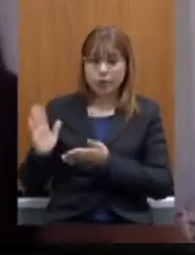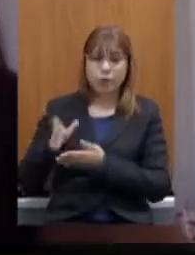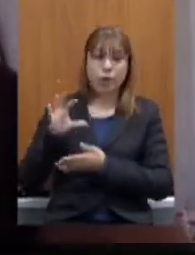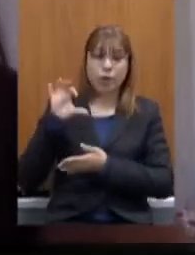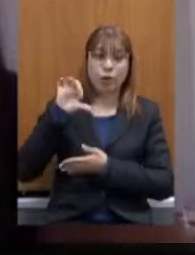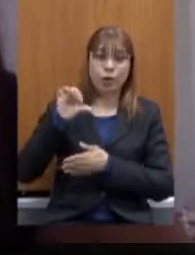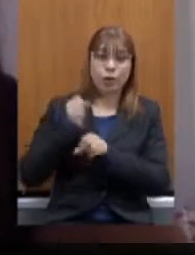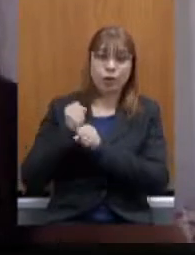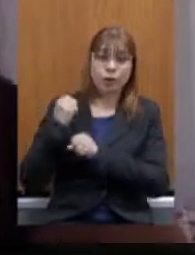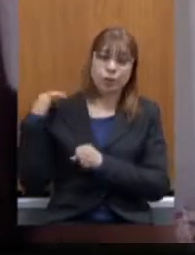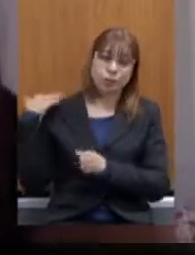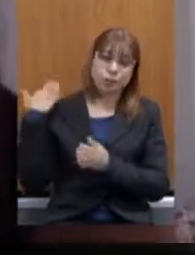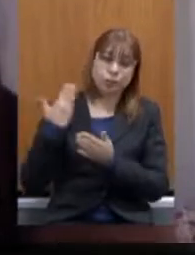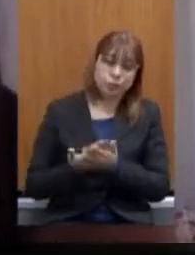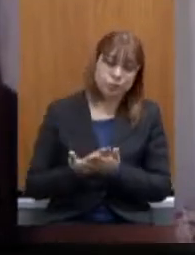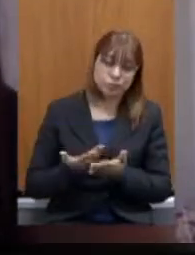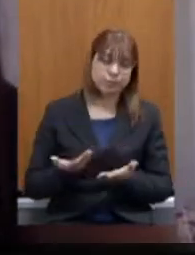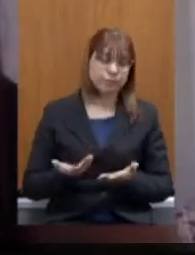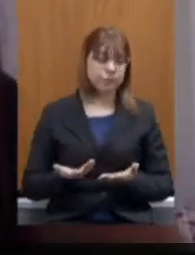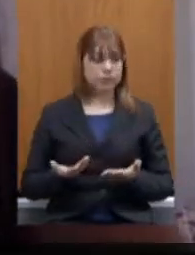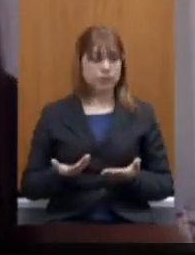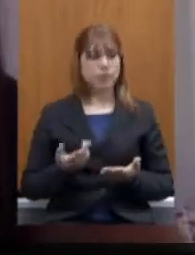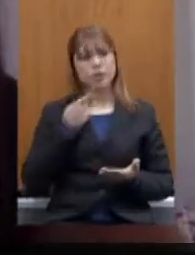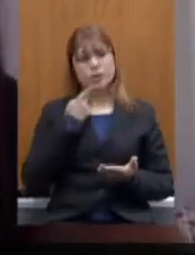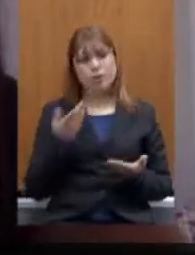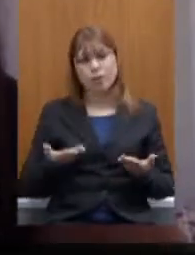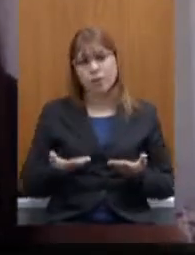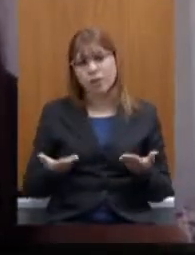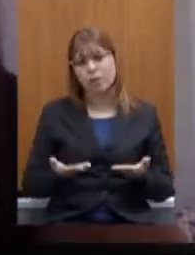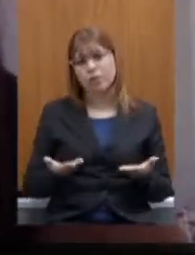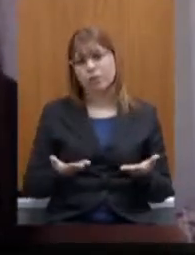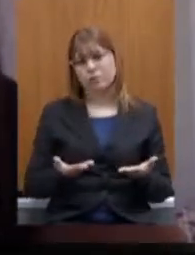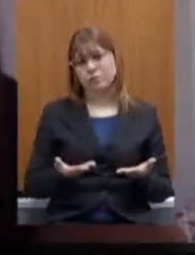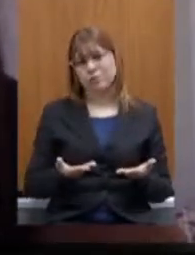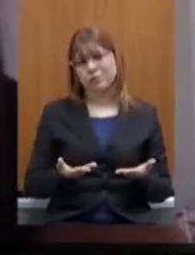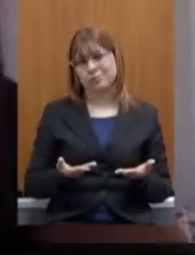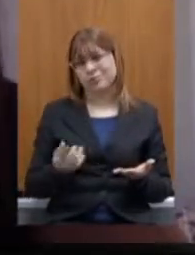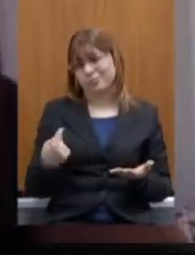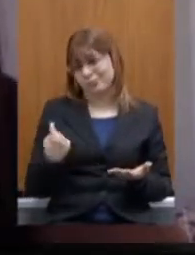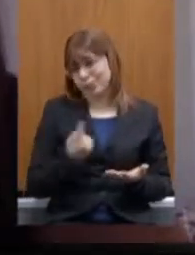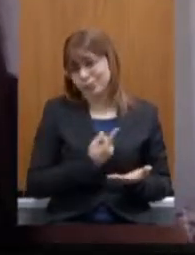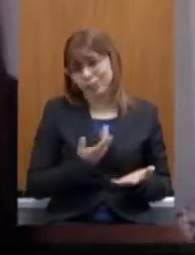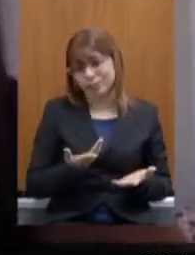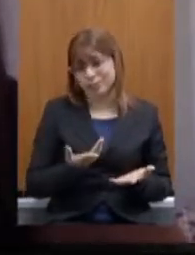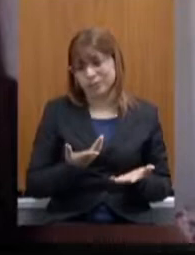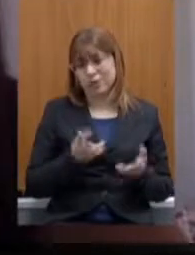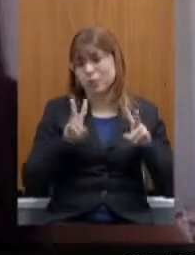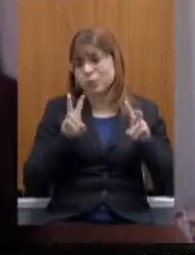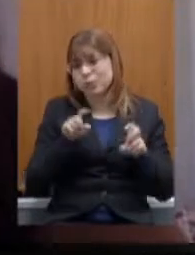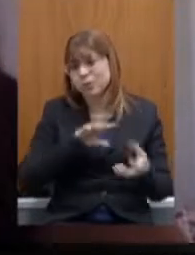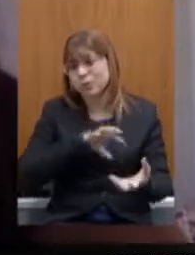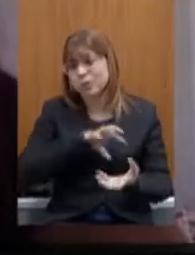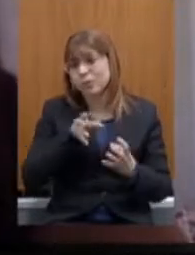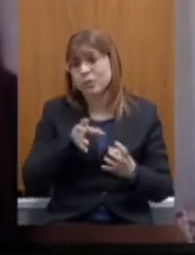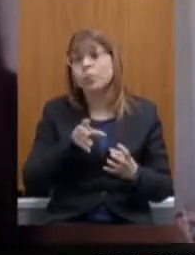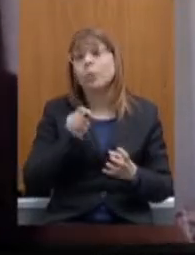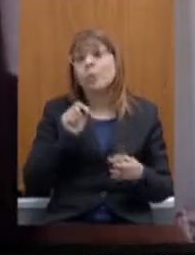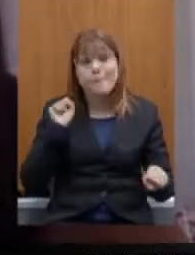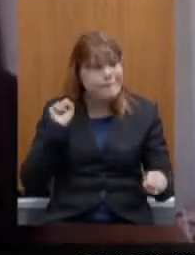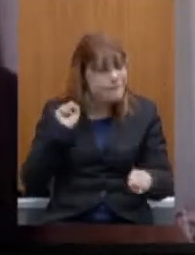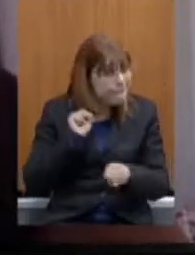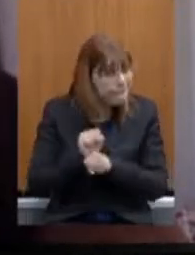nesses breves momentos é que para nós não há outra saída em relação a essa reforma que a paralisação